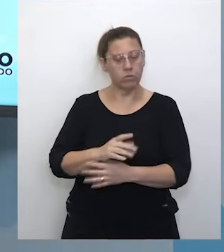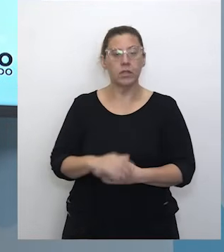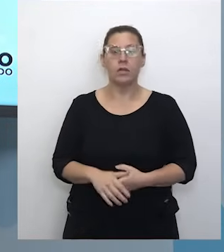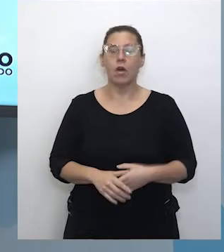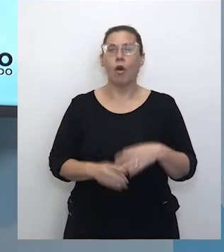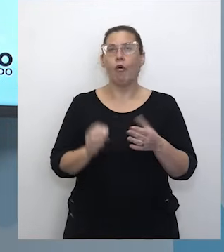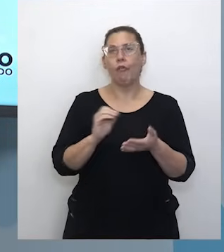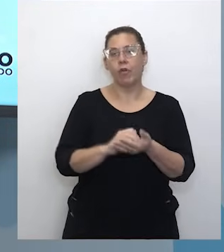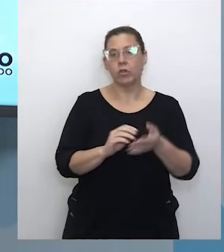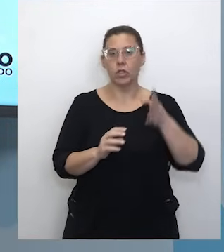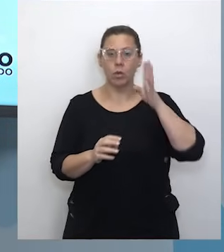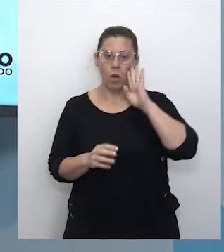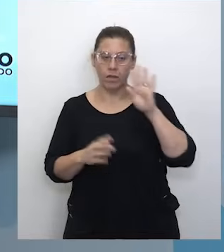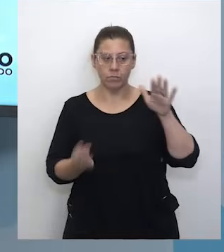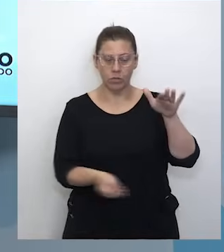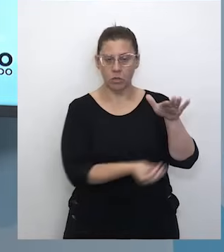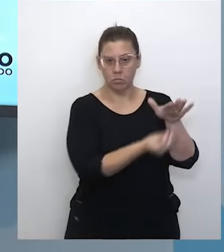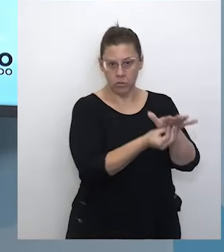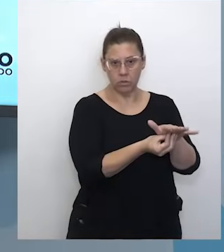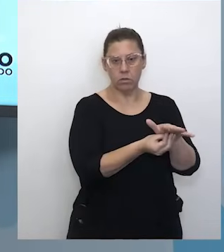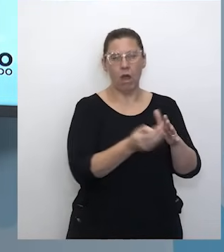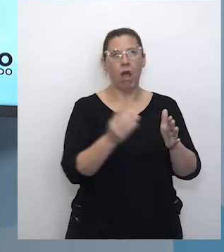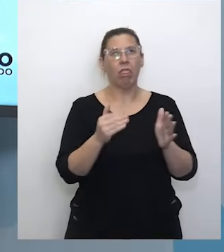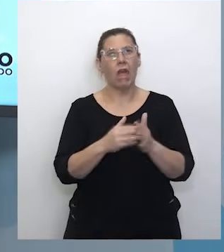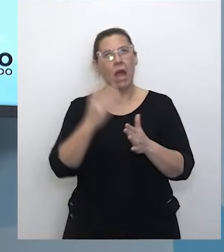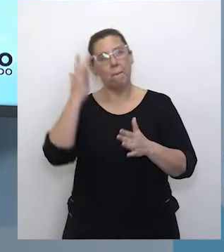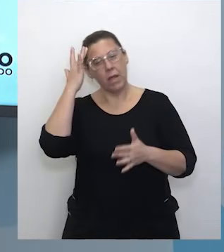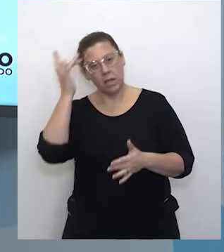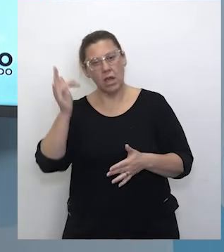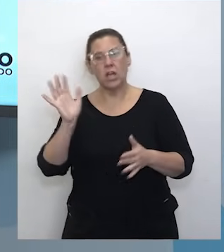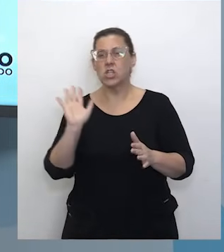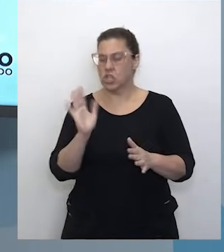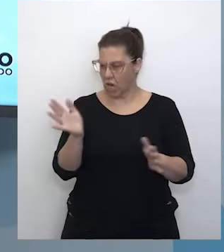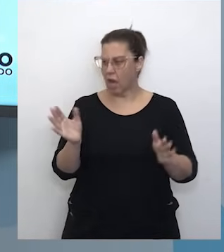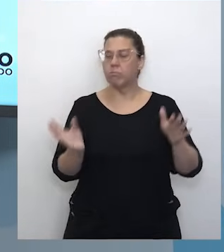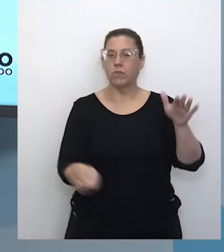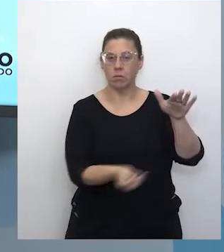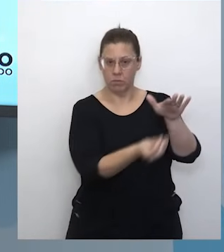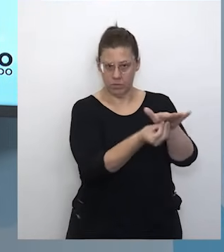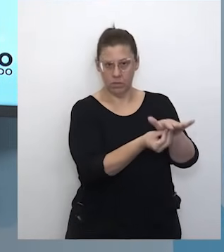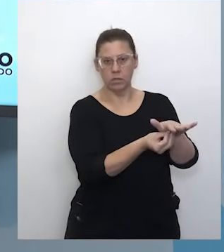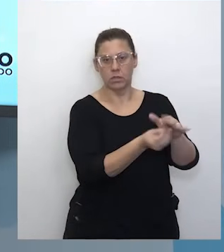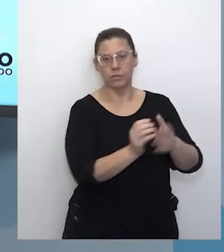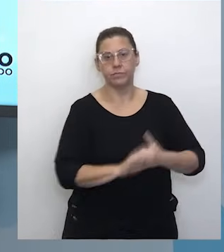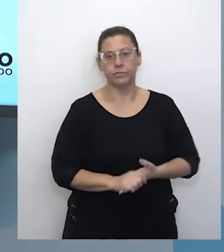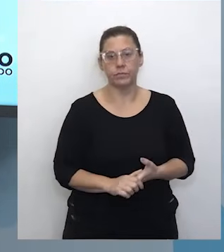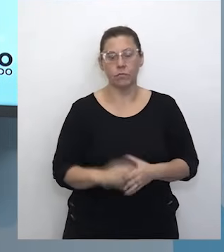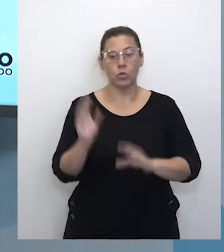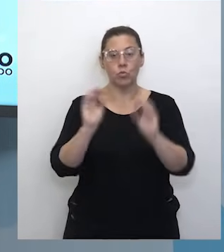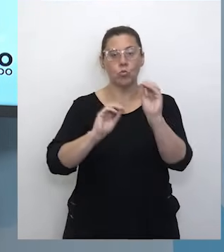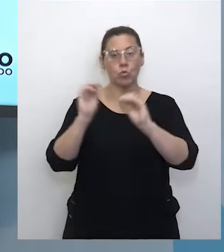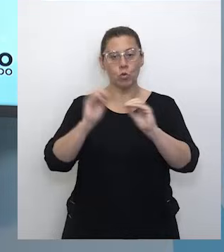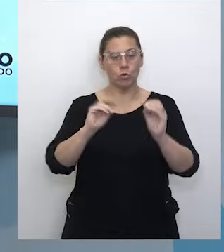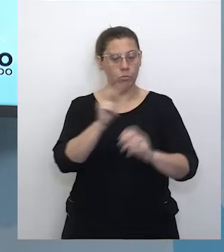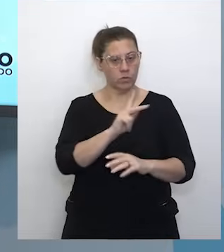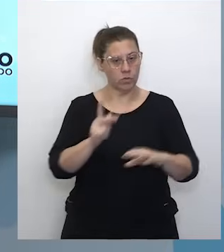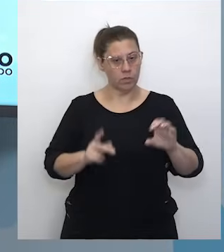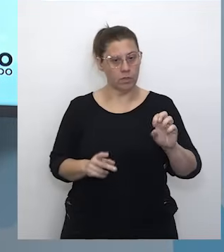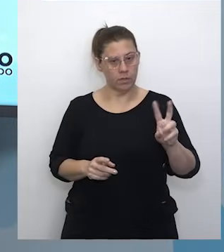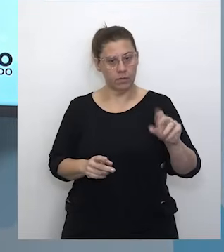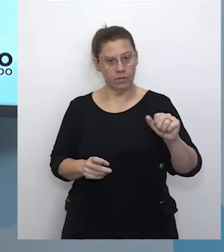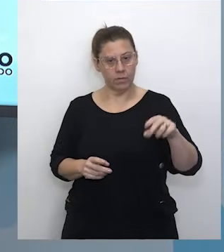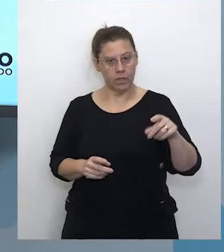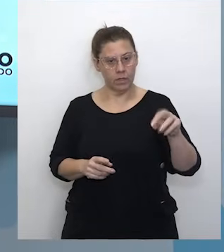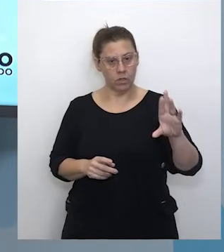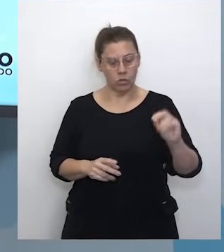de quarta-feira para o repositório. Acredito que até amanhã de manhã essa aula já vai estar aí, tá certo? Então, um beijo para você, professor Evandro, para vocês,